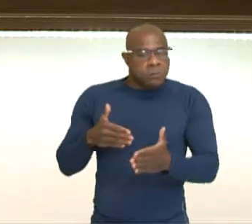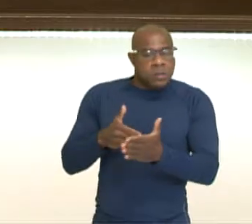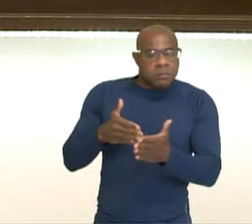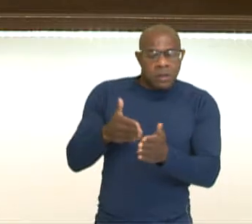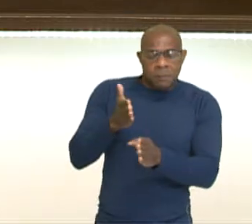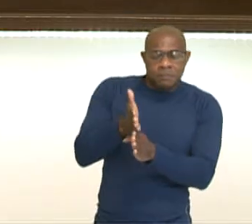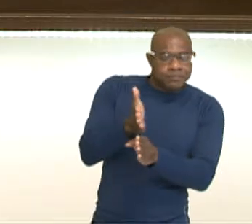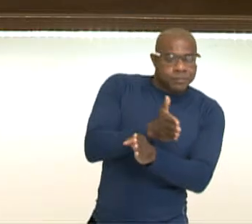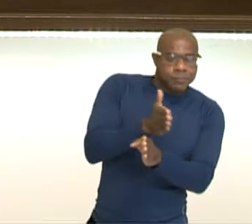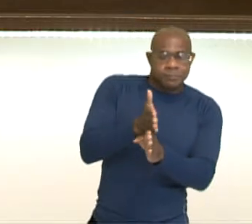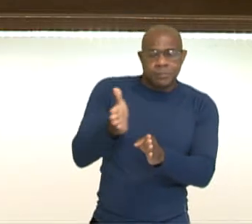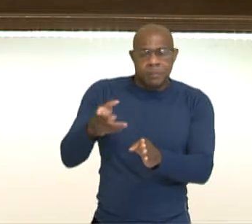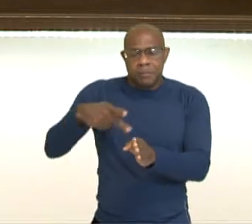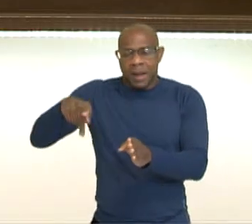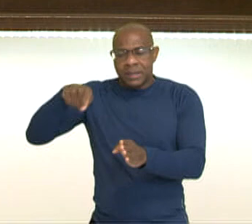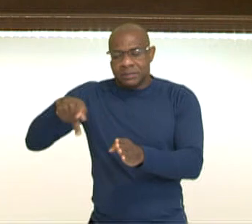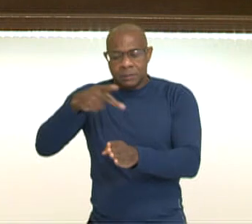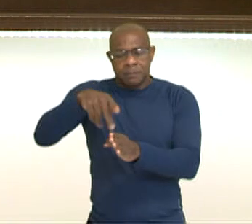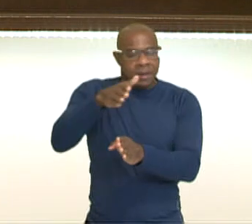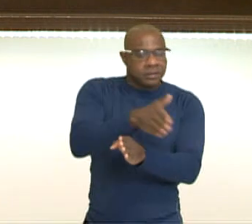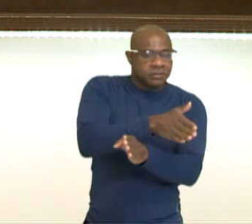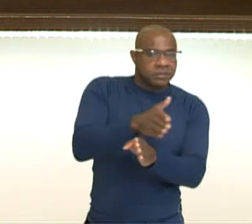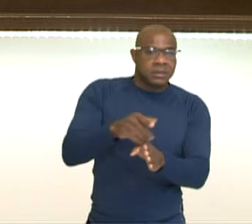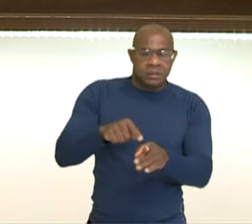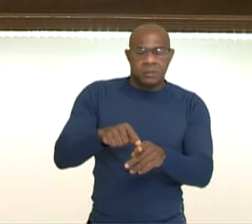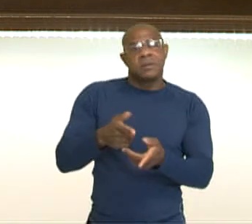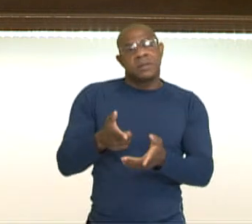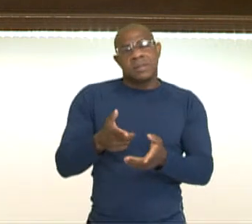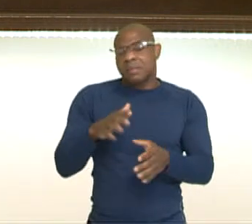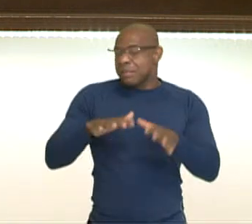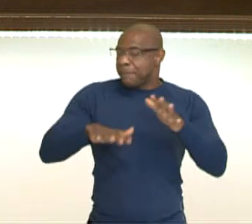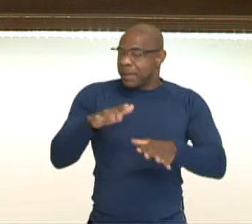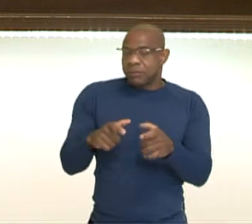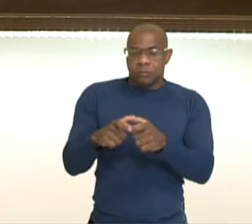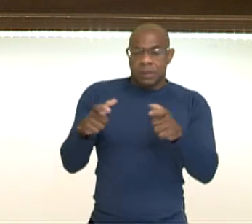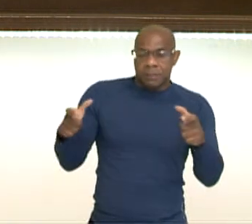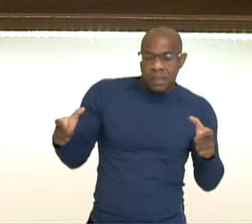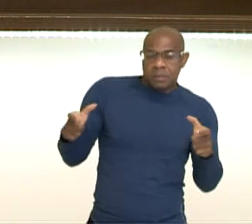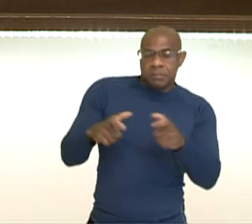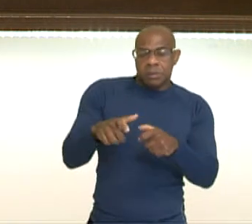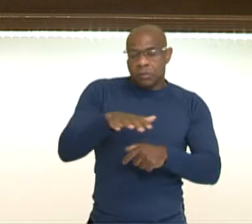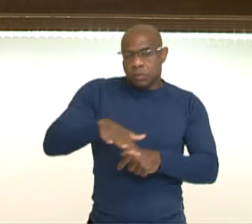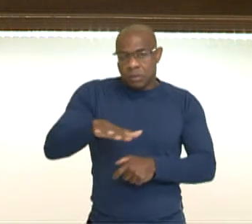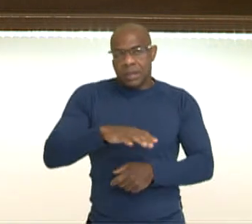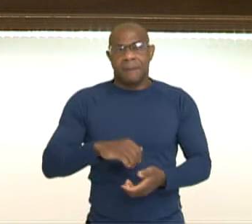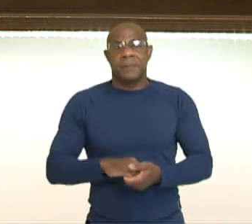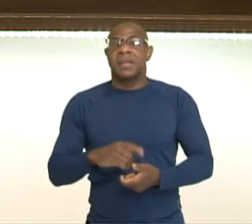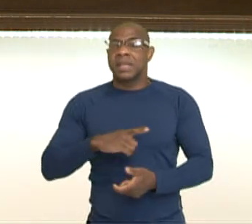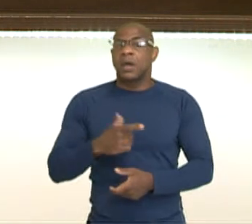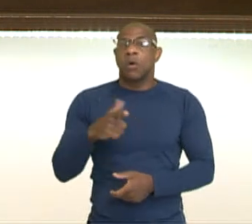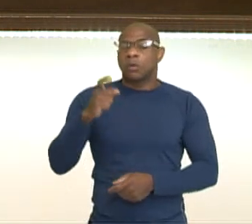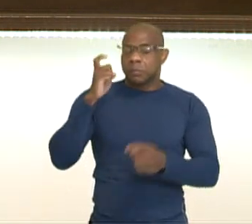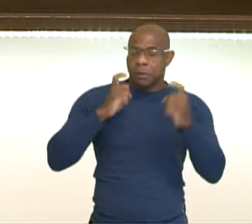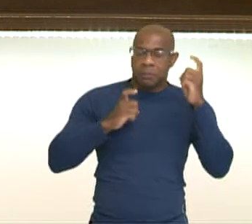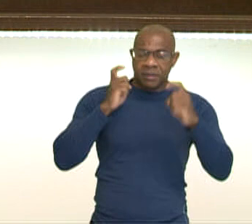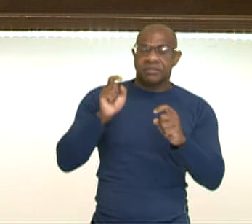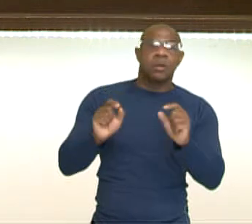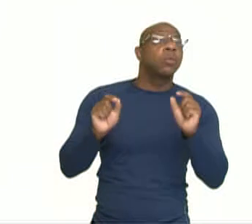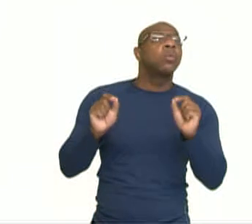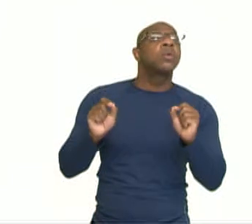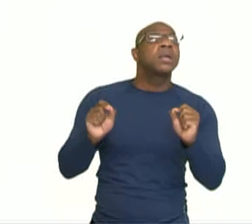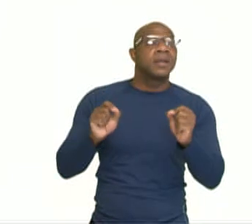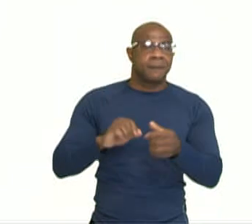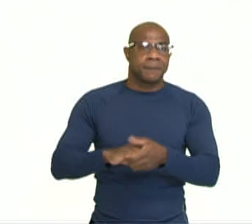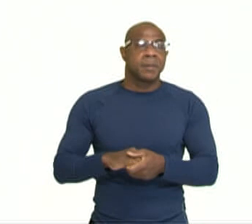fronteira, também, dependendo do espaço e tamanho, começam a configurar outras instâncias de preocupação. A próxima é a instância